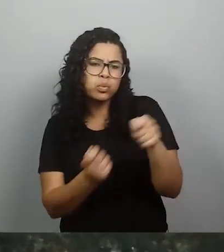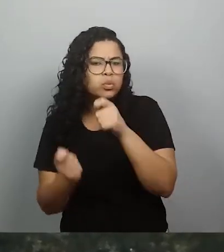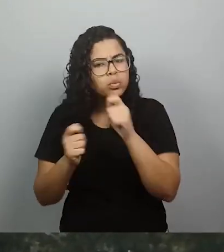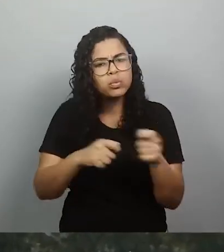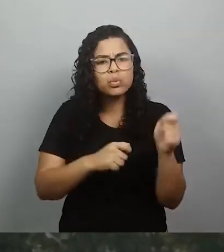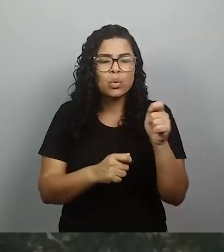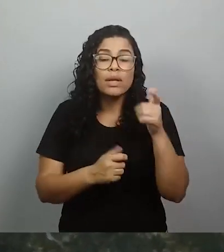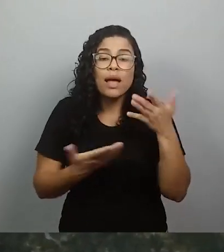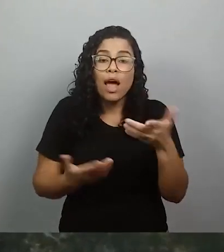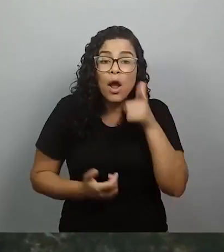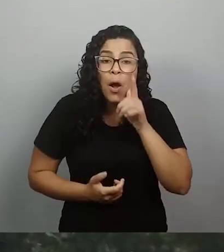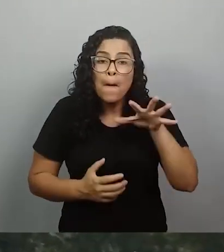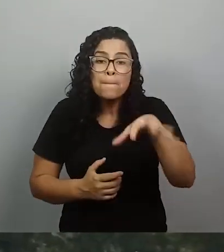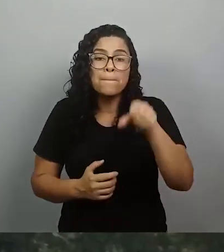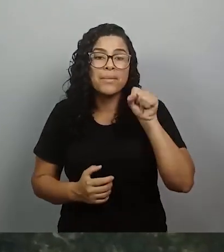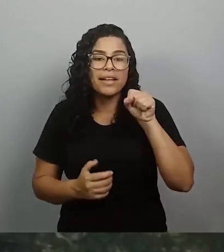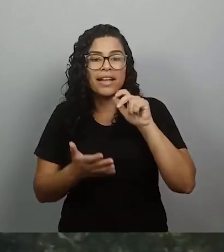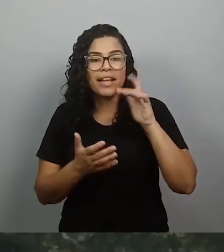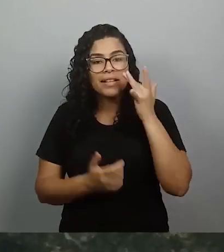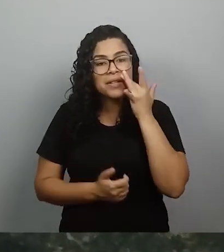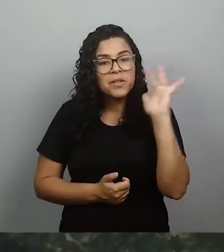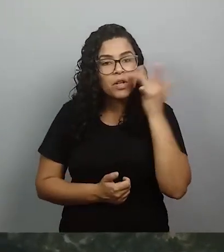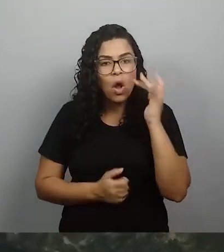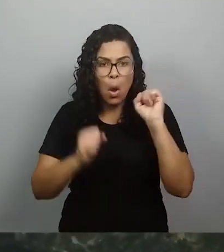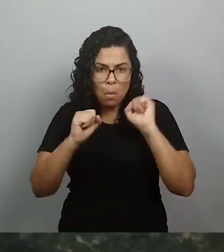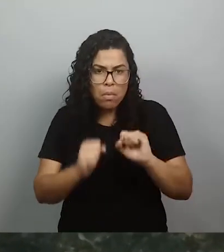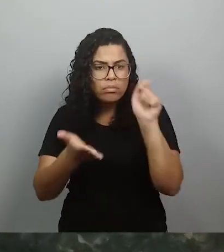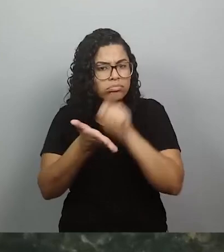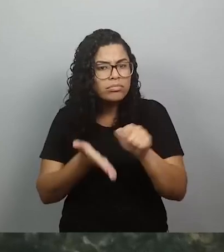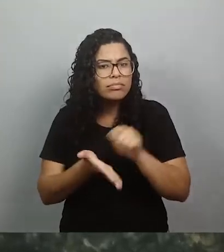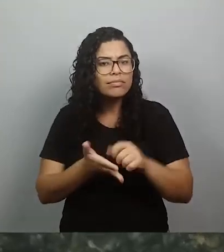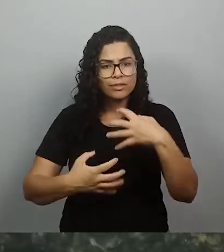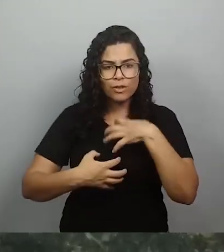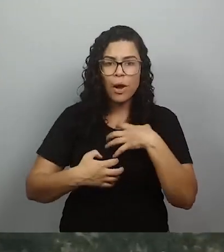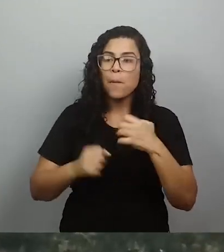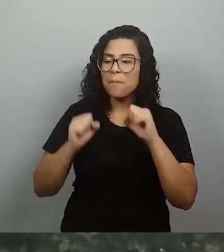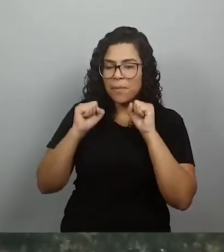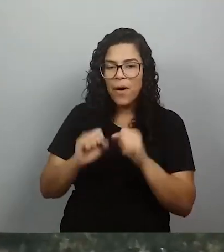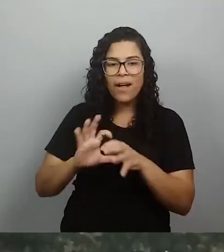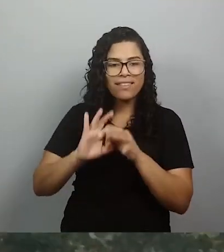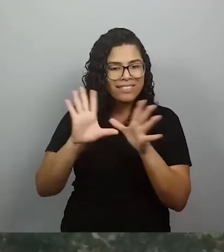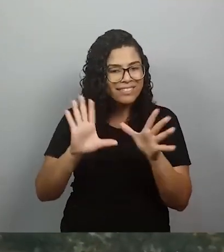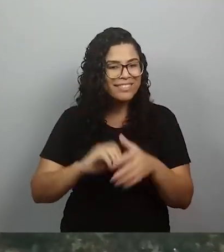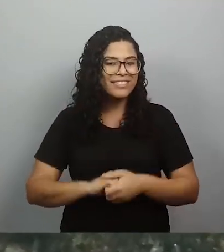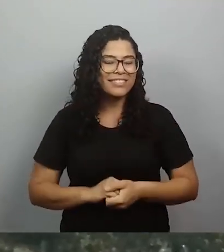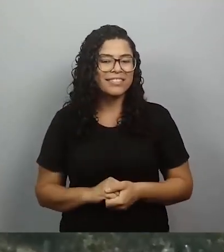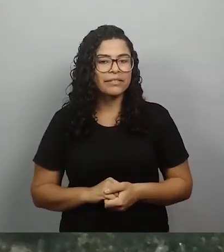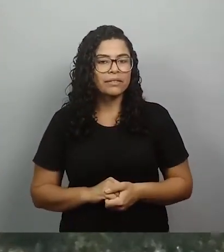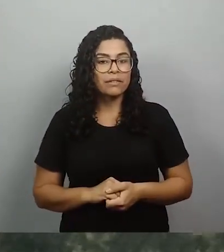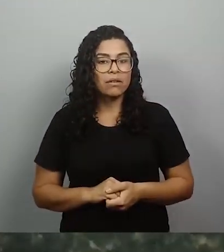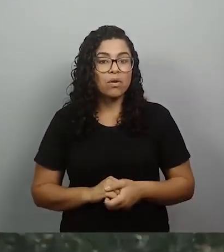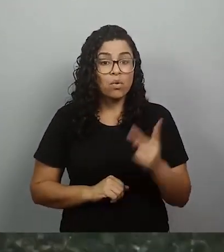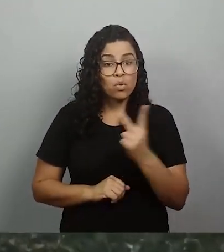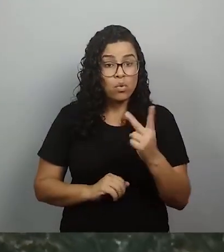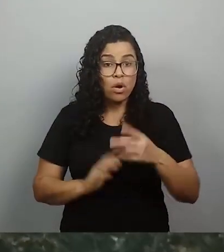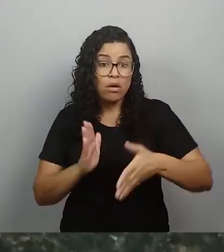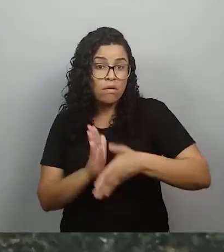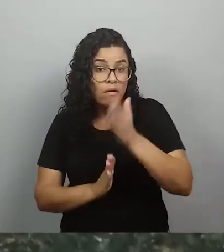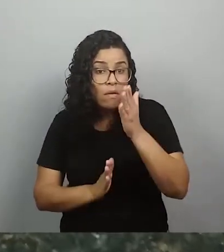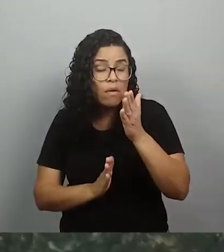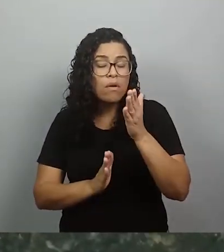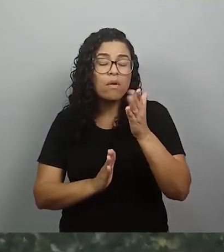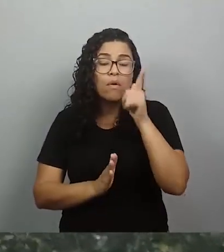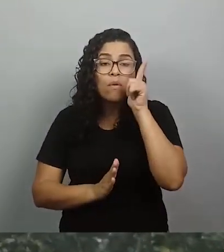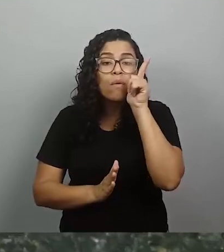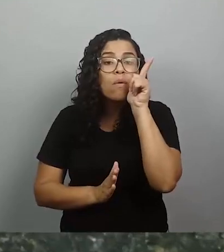resgataram o tesouro? Aham. Tá bom? Posso escrever desse jeito? Pode. Eles foram